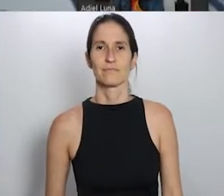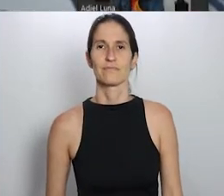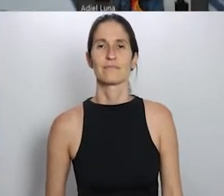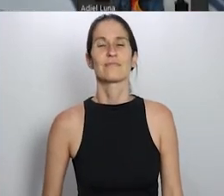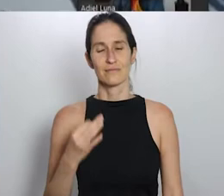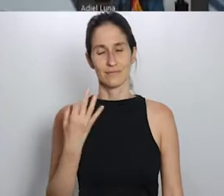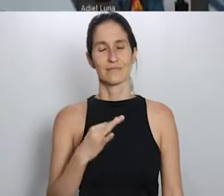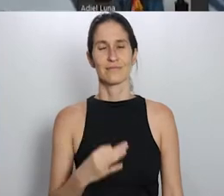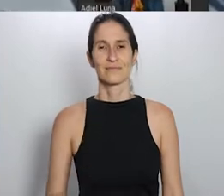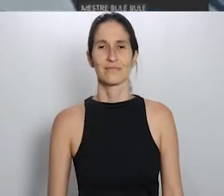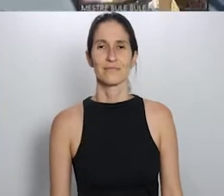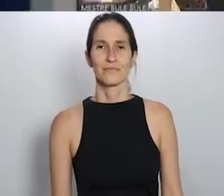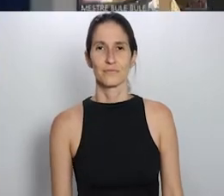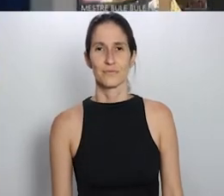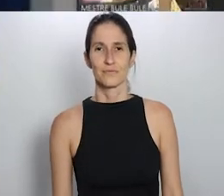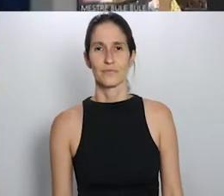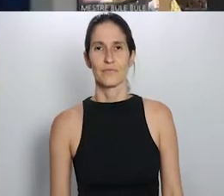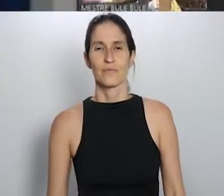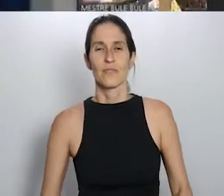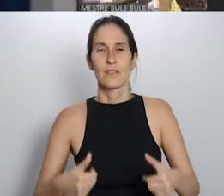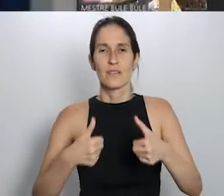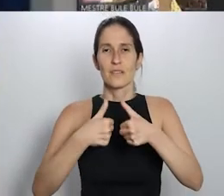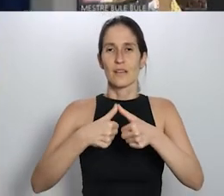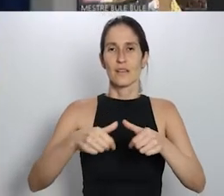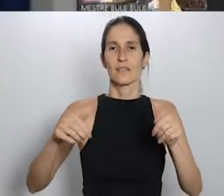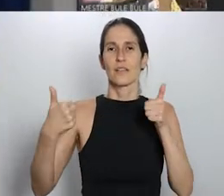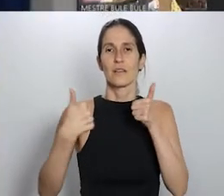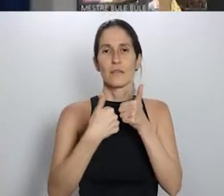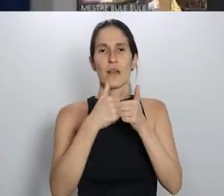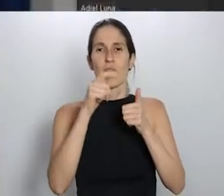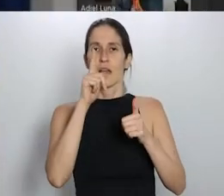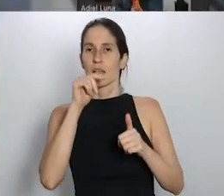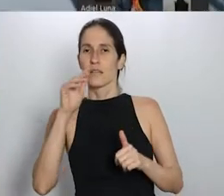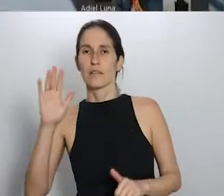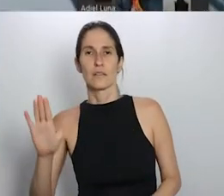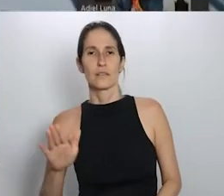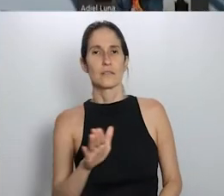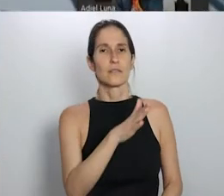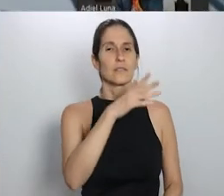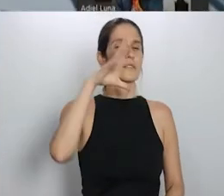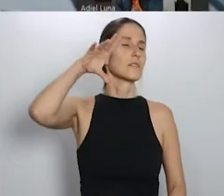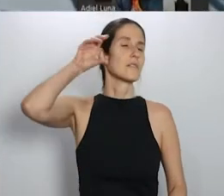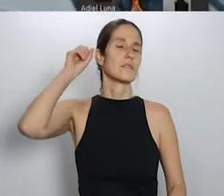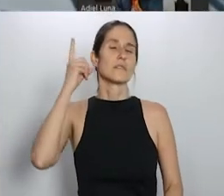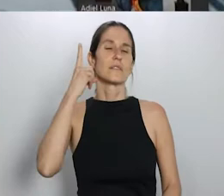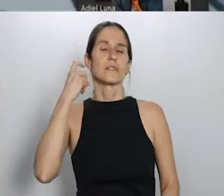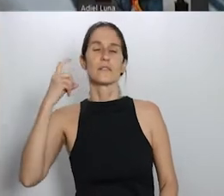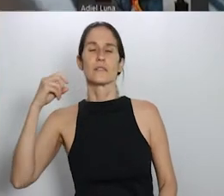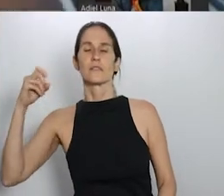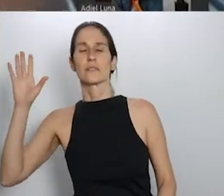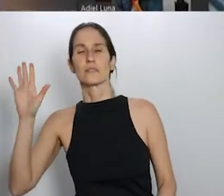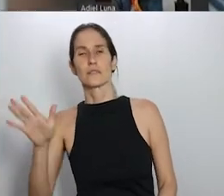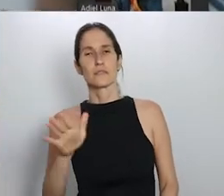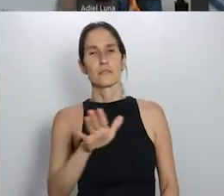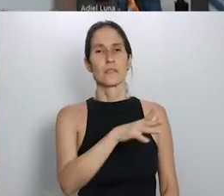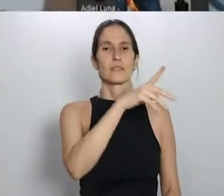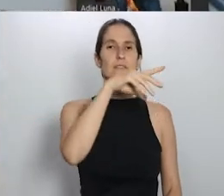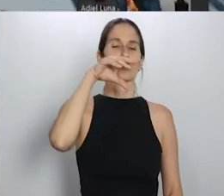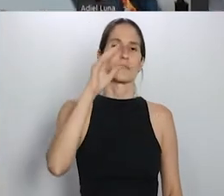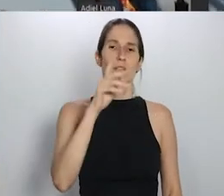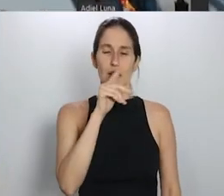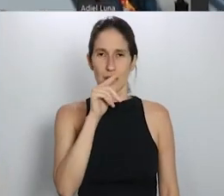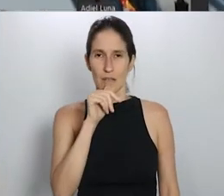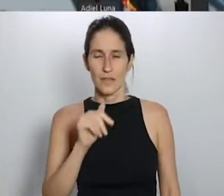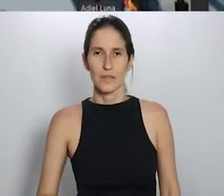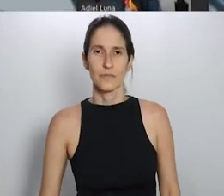Exato. Lia. Eu estava na beira da praia, ouvindo as pancadas das ondas do